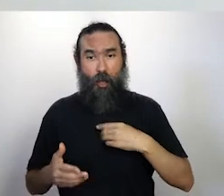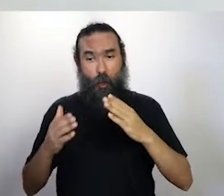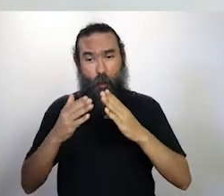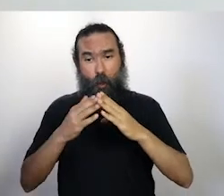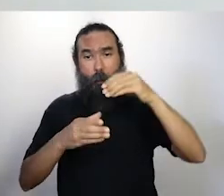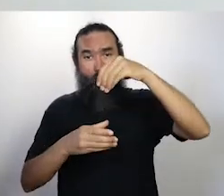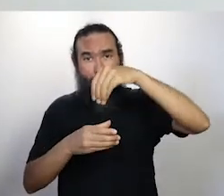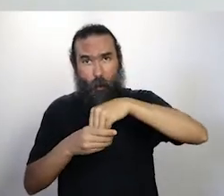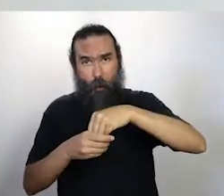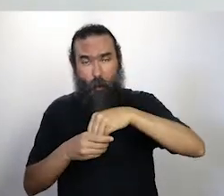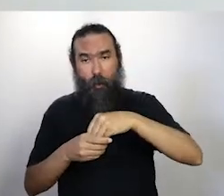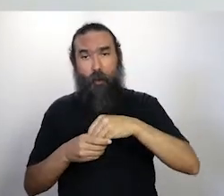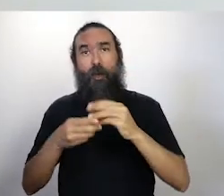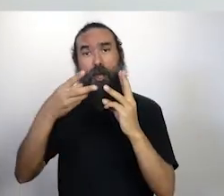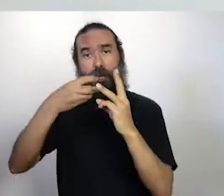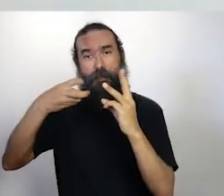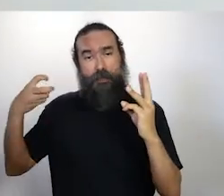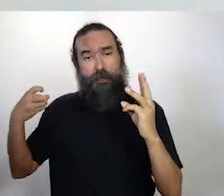indígena aqui de Dourados.